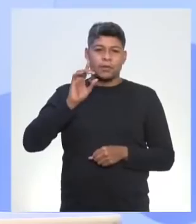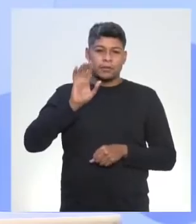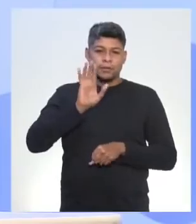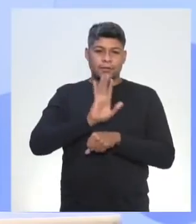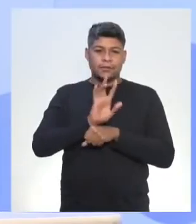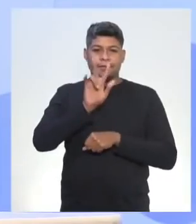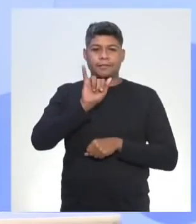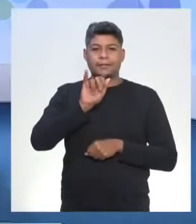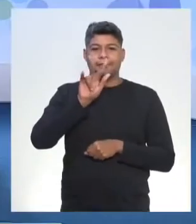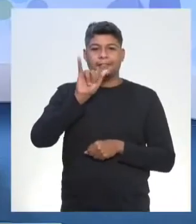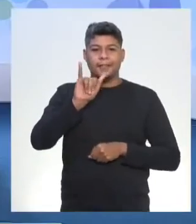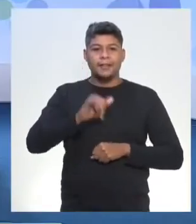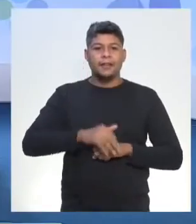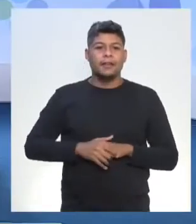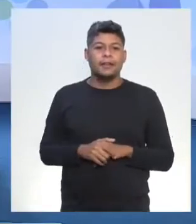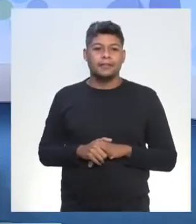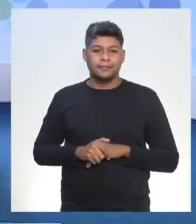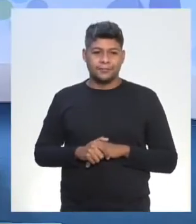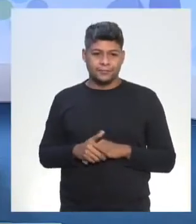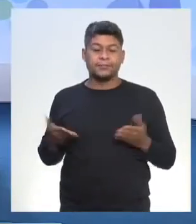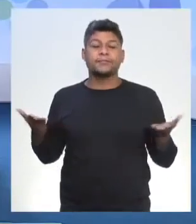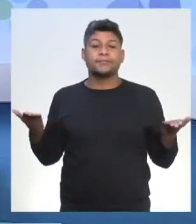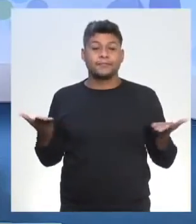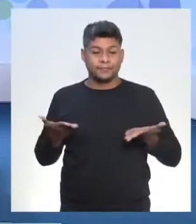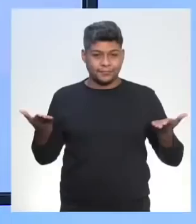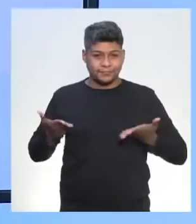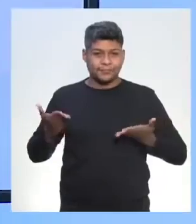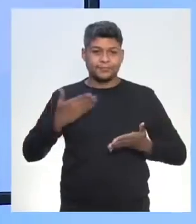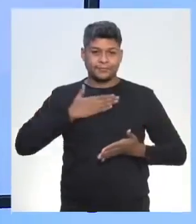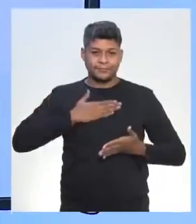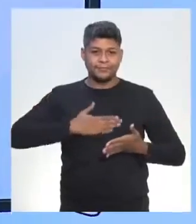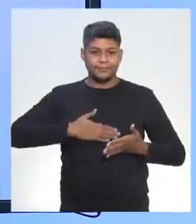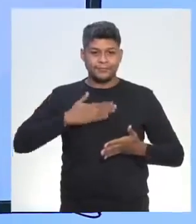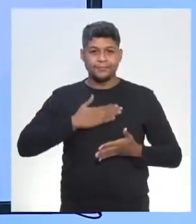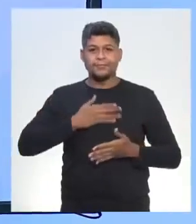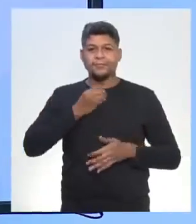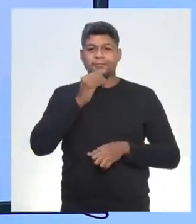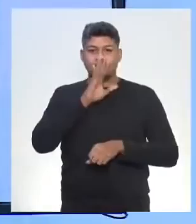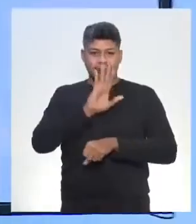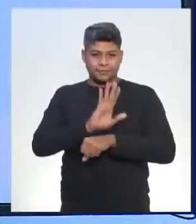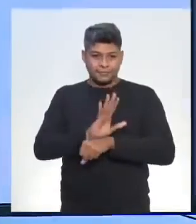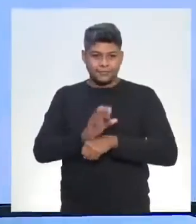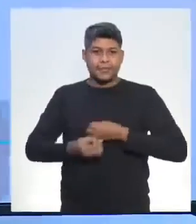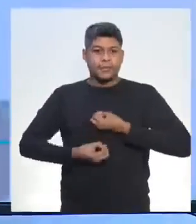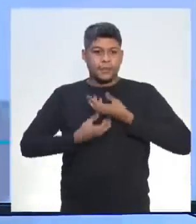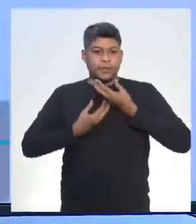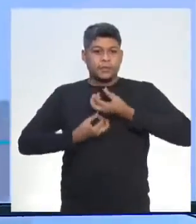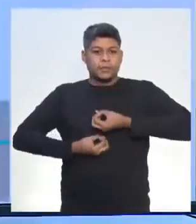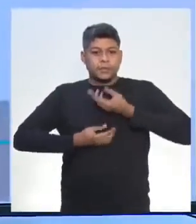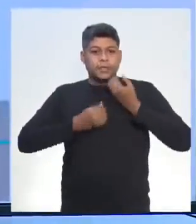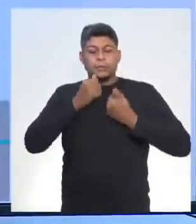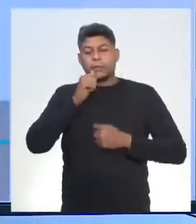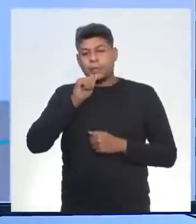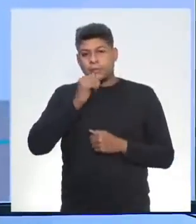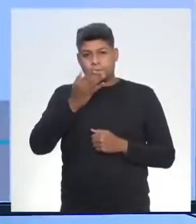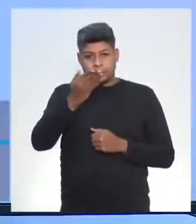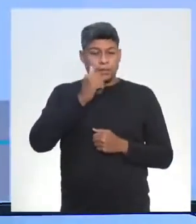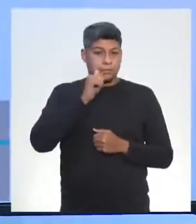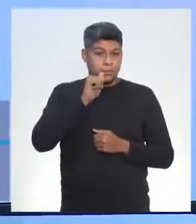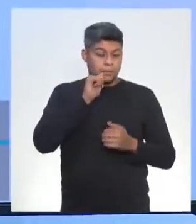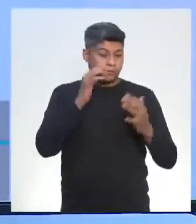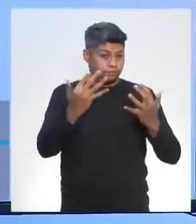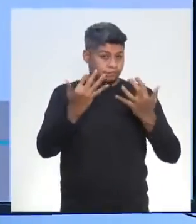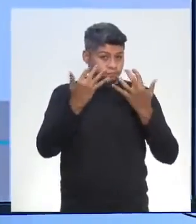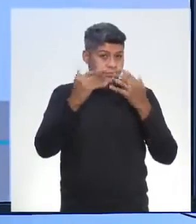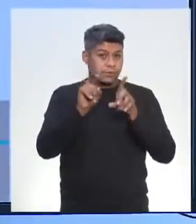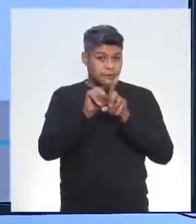Vivi? Agora mais recompensada, boa tarde. É uma poesia para minha mãe, para vocês, mães que estão nos assistindo,